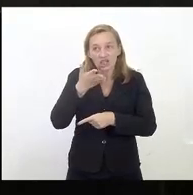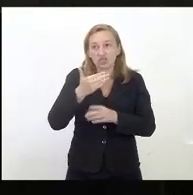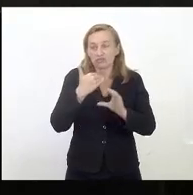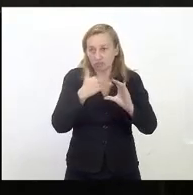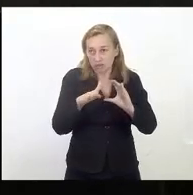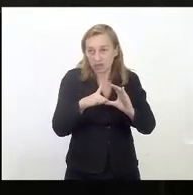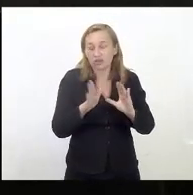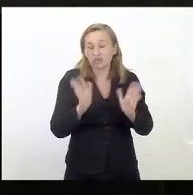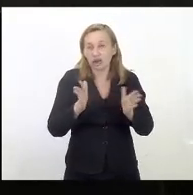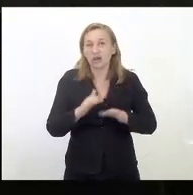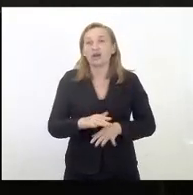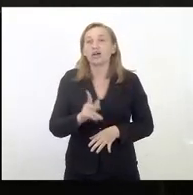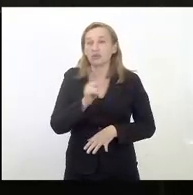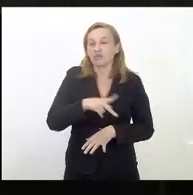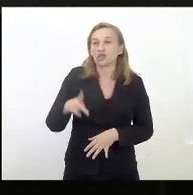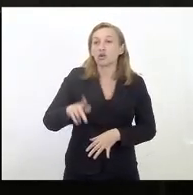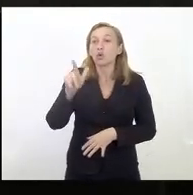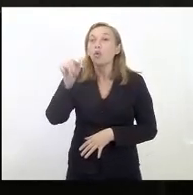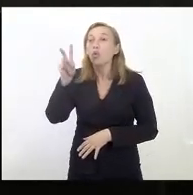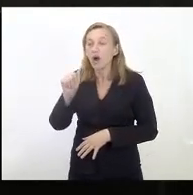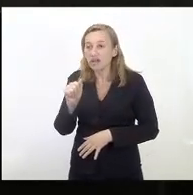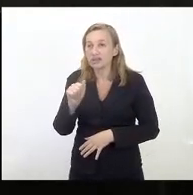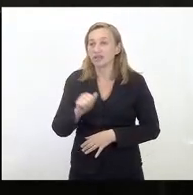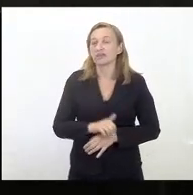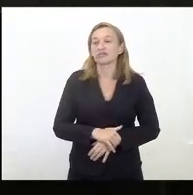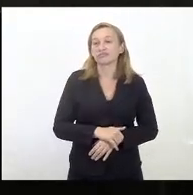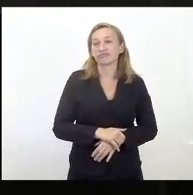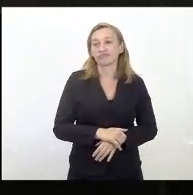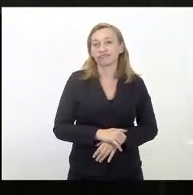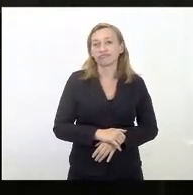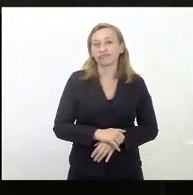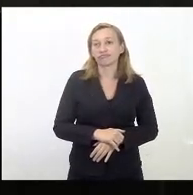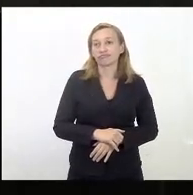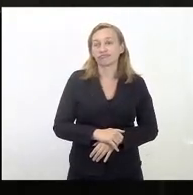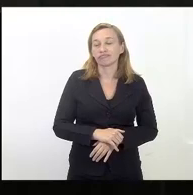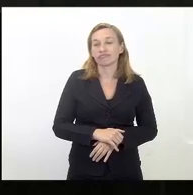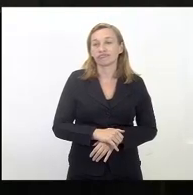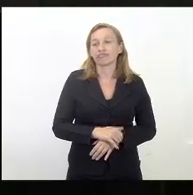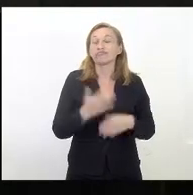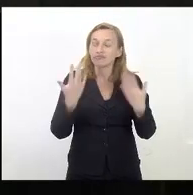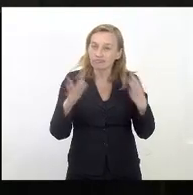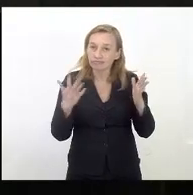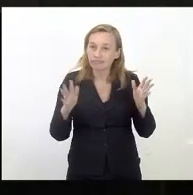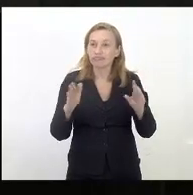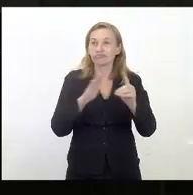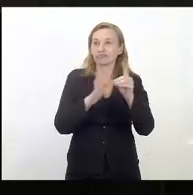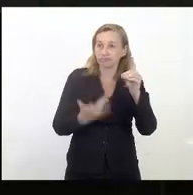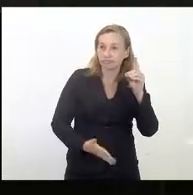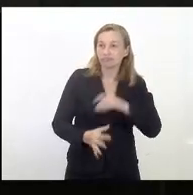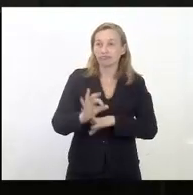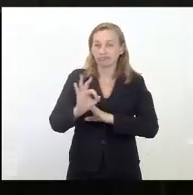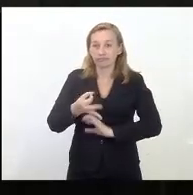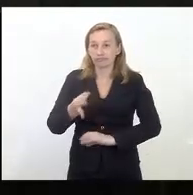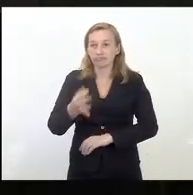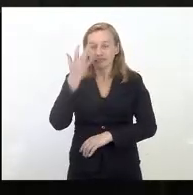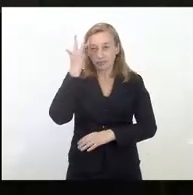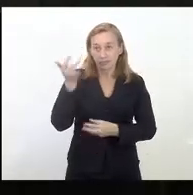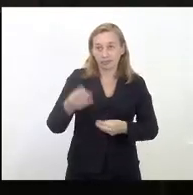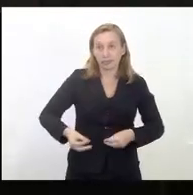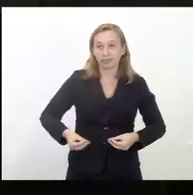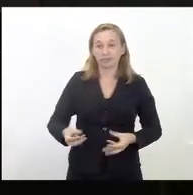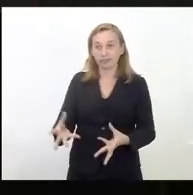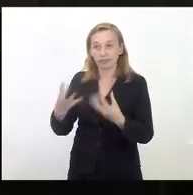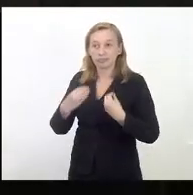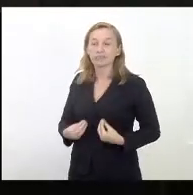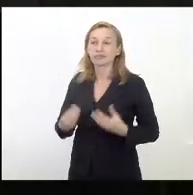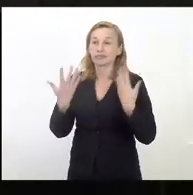me dirigi aqui a professora Luana Moraes reitor da uezo é complementado pela homenagem a primeira e certamente vai receber amanhã na Câmara Municipal